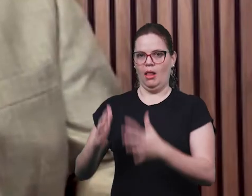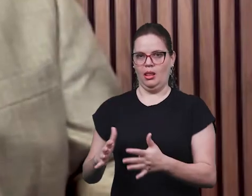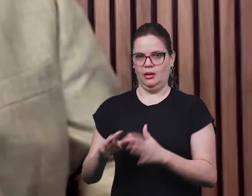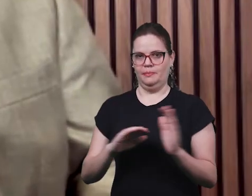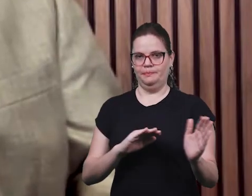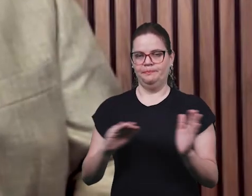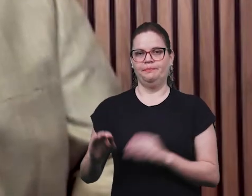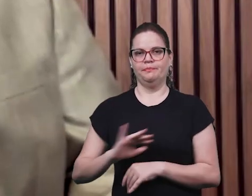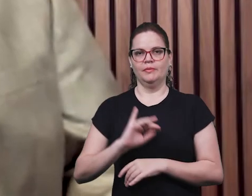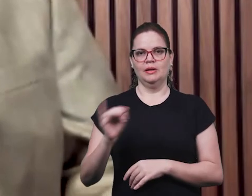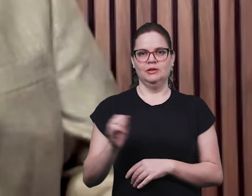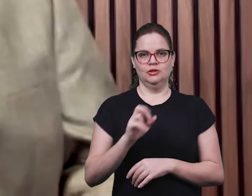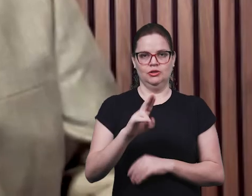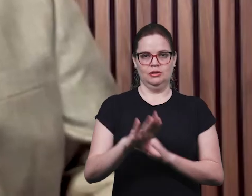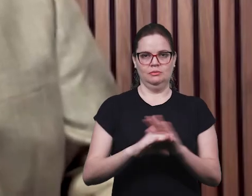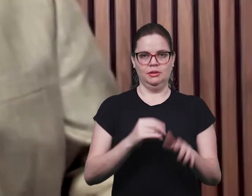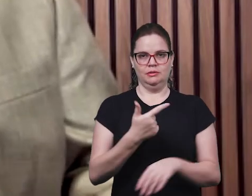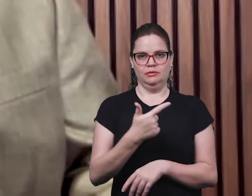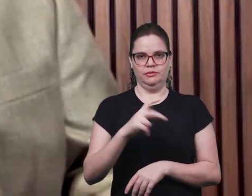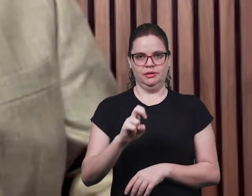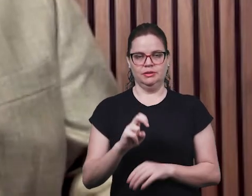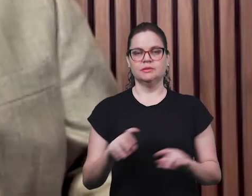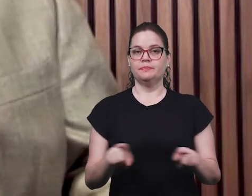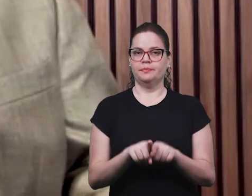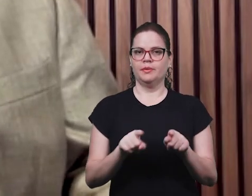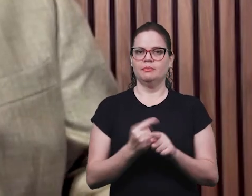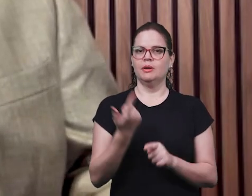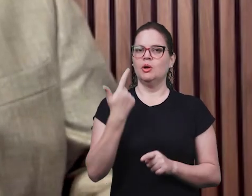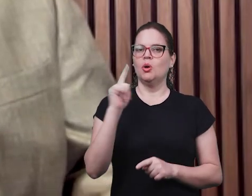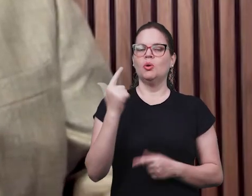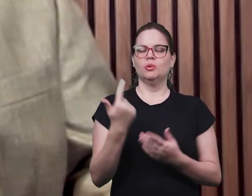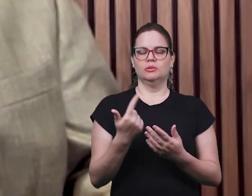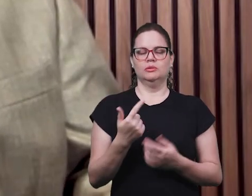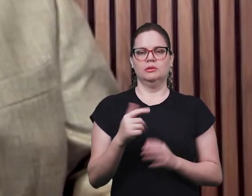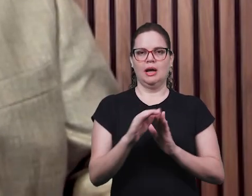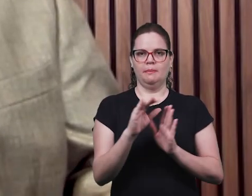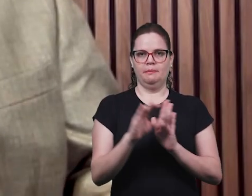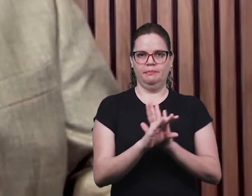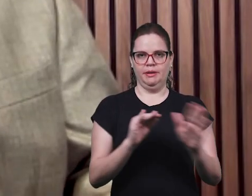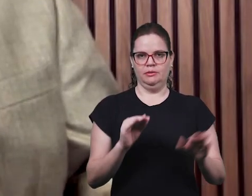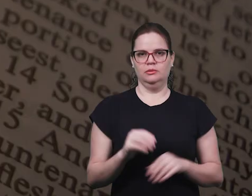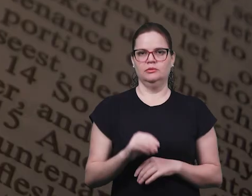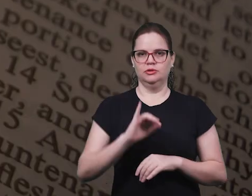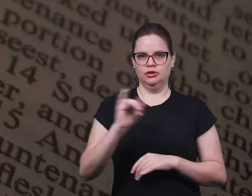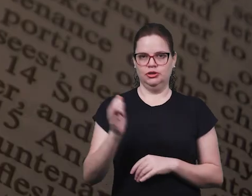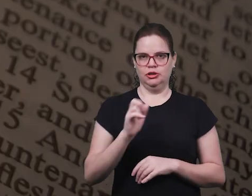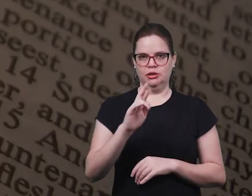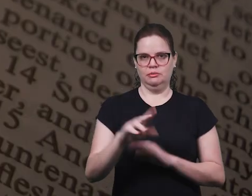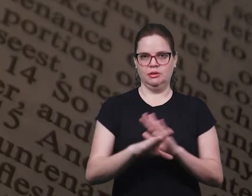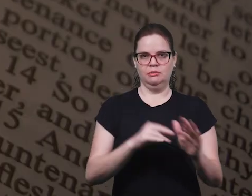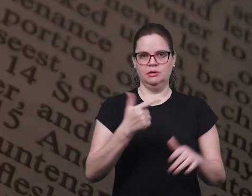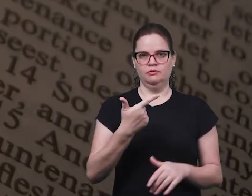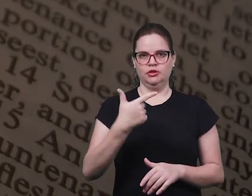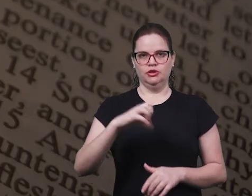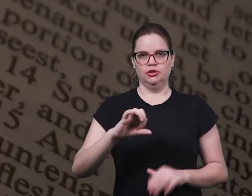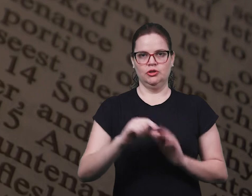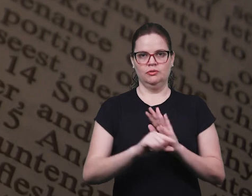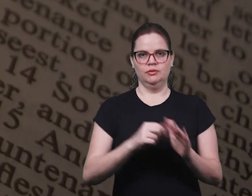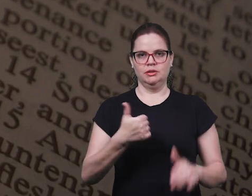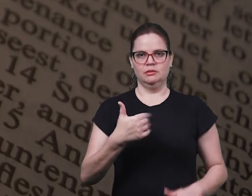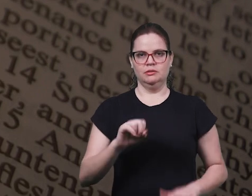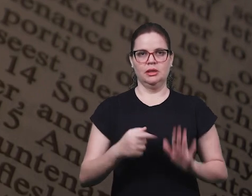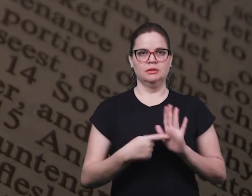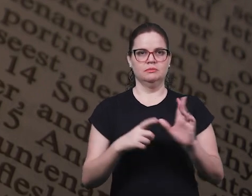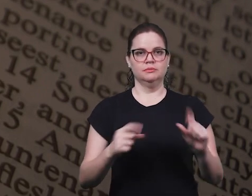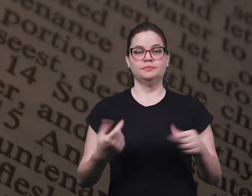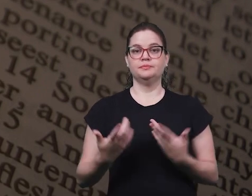isso em Jeremias 25. Agora, em Jeremias ainda, capítulo 29, verso 10, diz assim: Porque assim diz o